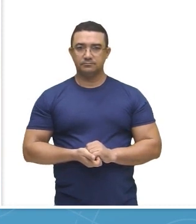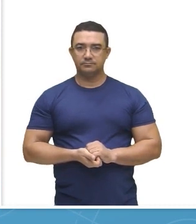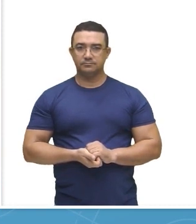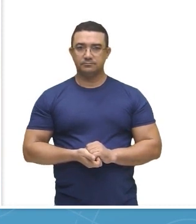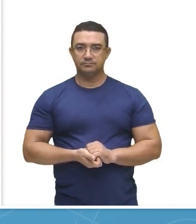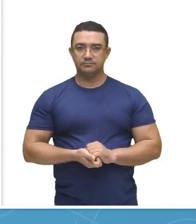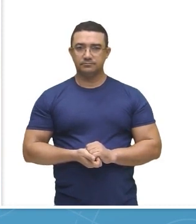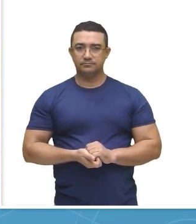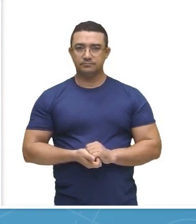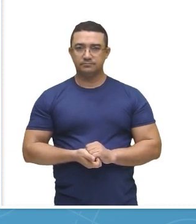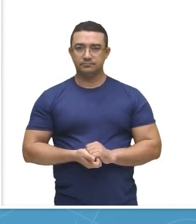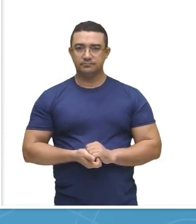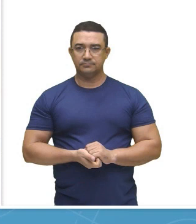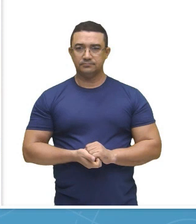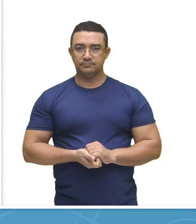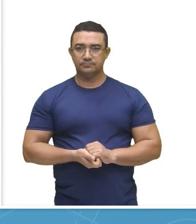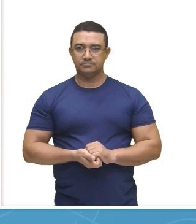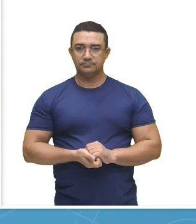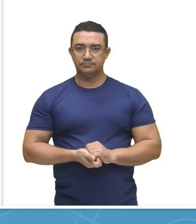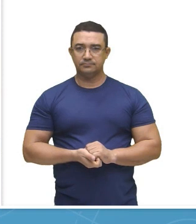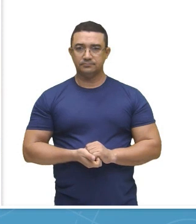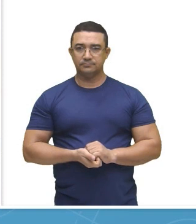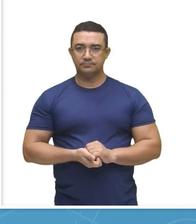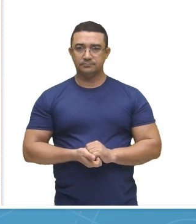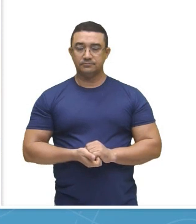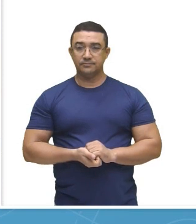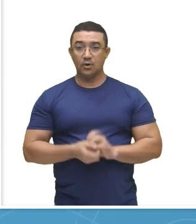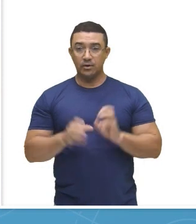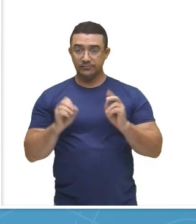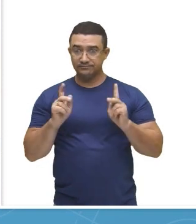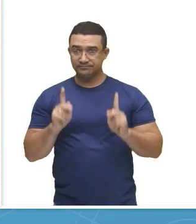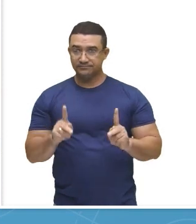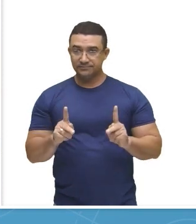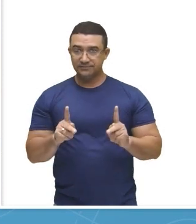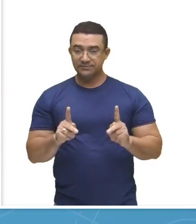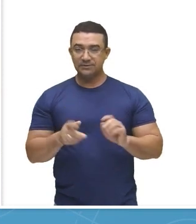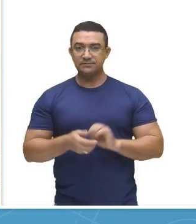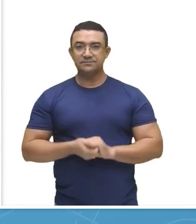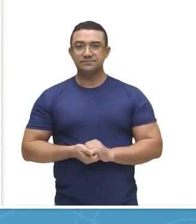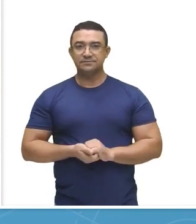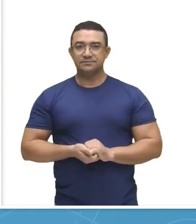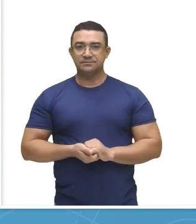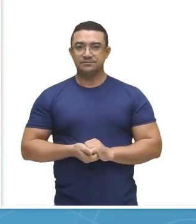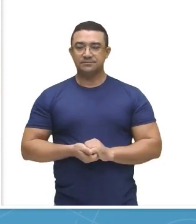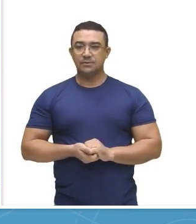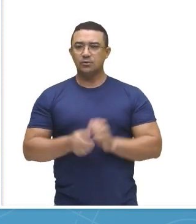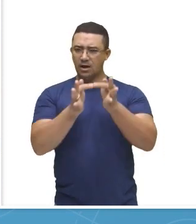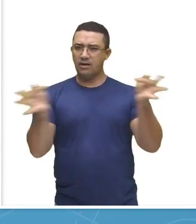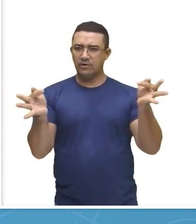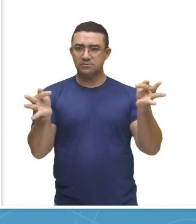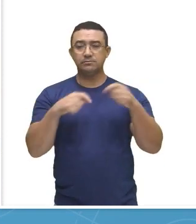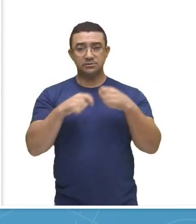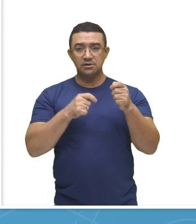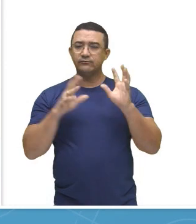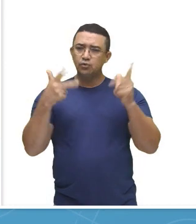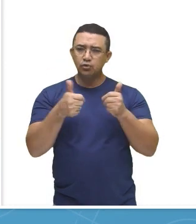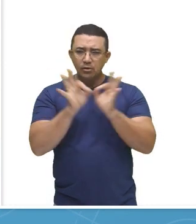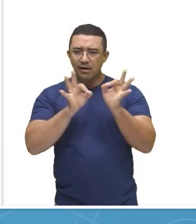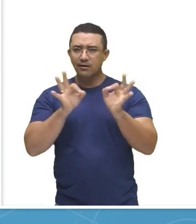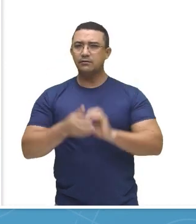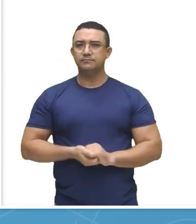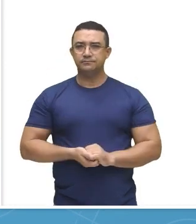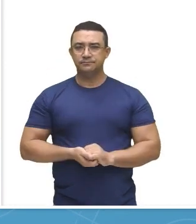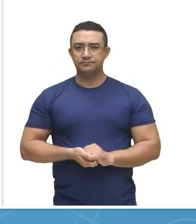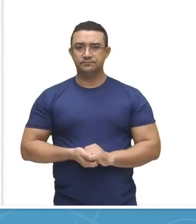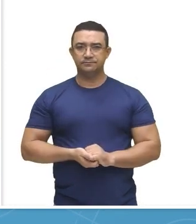to vira gonna. She's gonna get married, ok? Mas isso é na fala, tá, gente? Na escrita tem que fazer tudo como eu estou mostrando para